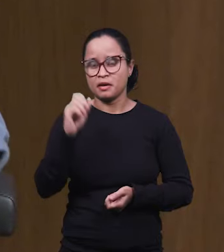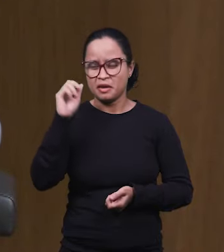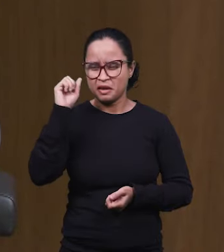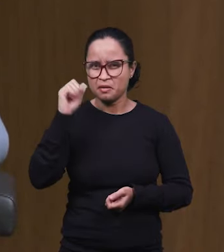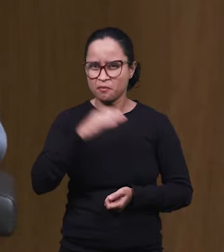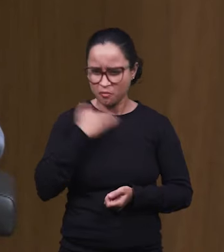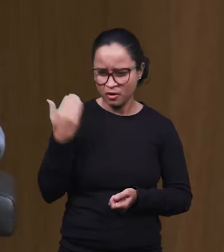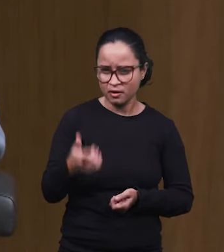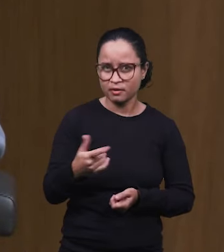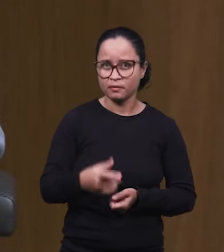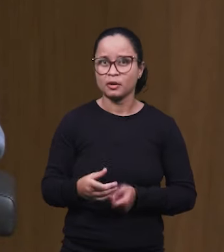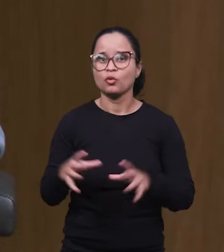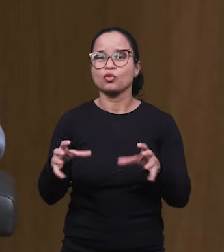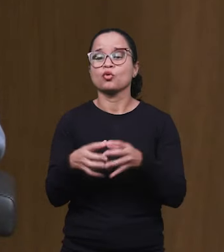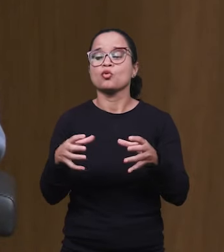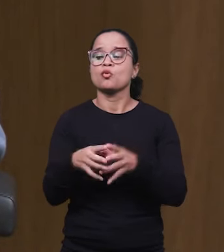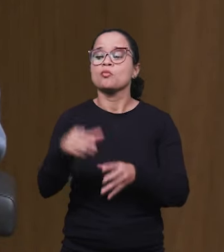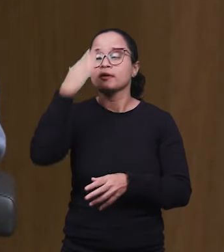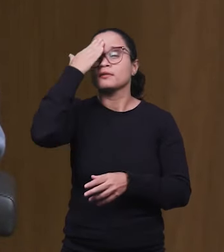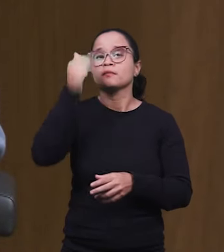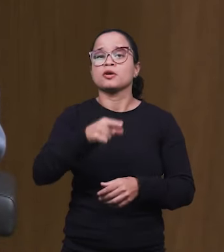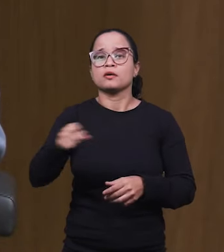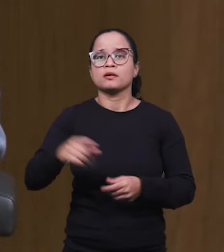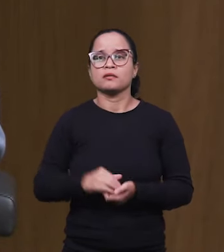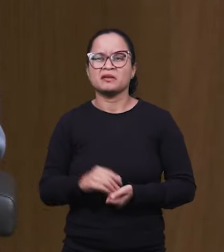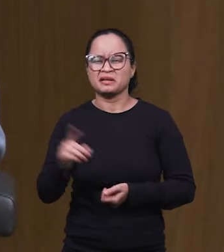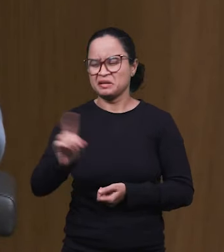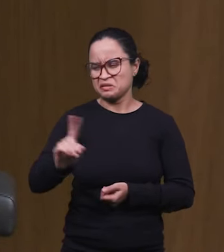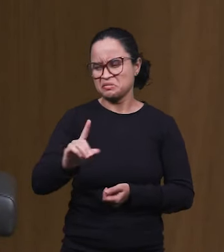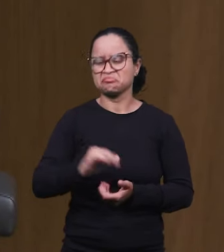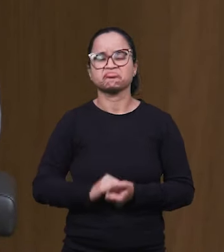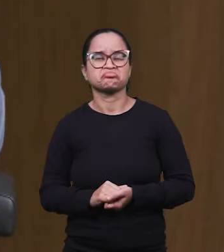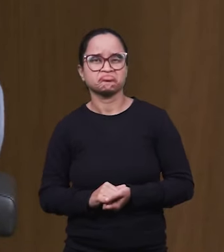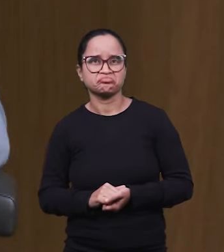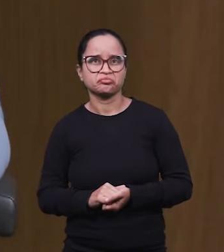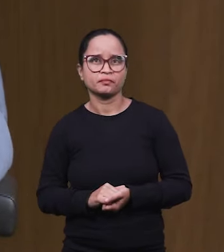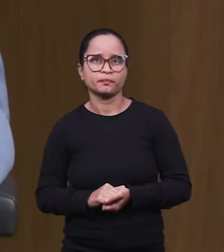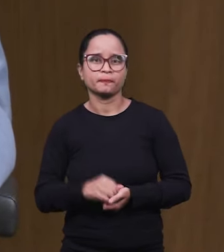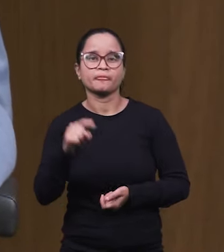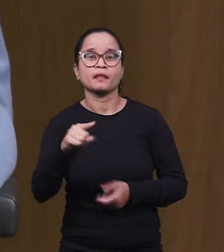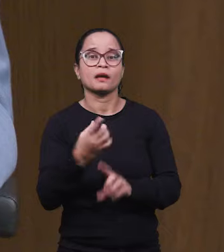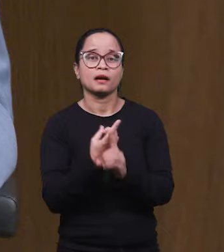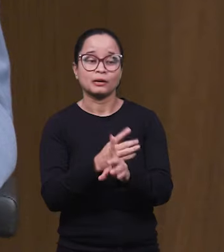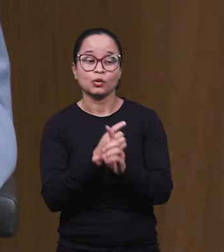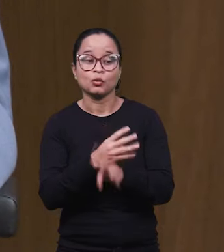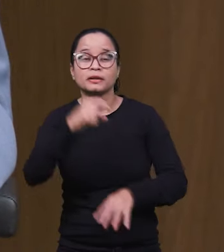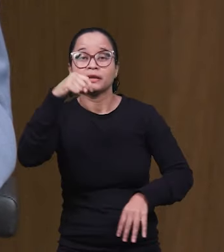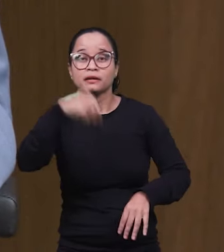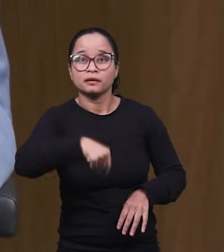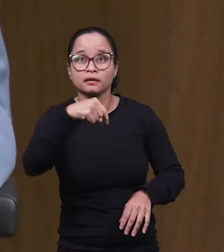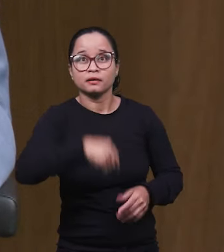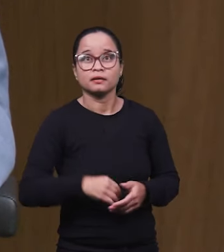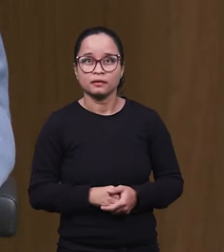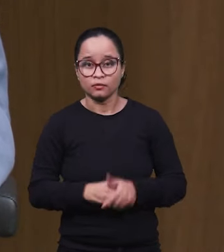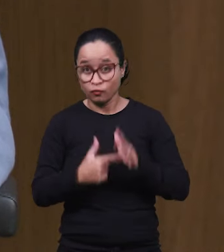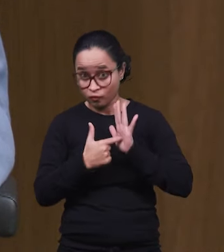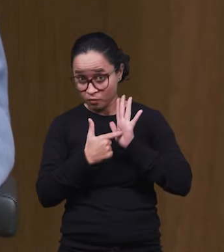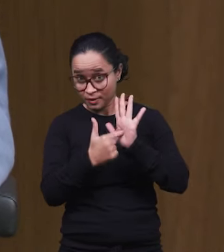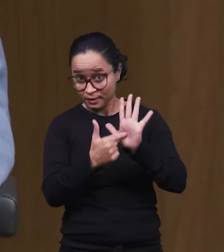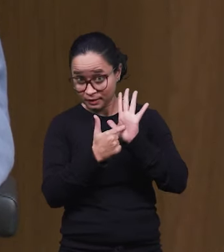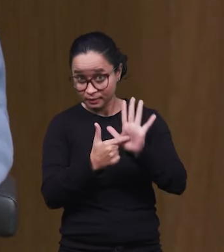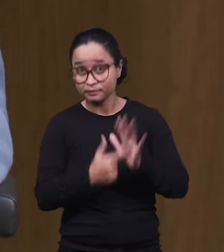Para a turma ficar logo sabendo, só aqui. Não tem esse negócio não. A doutrina aqui, vocês vão